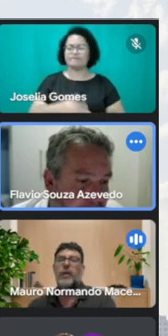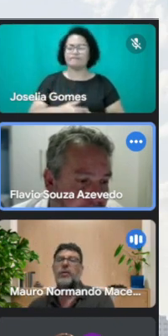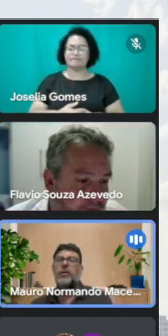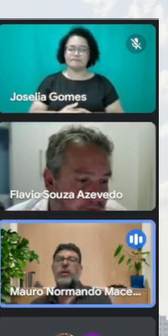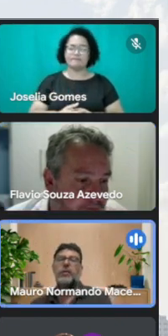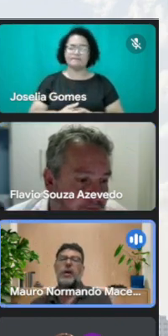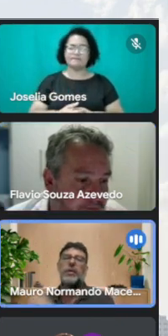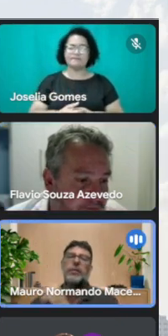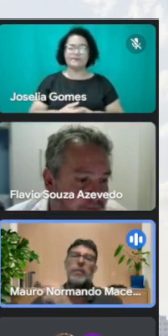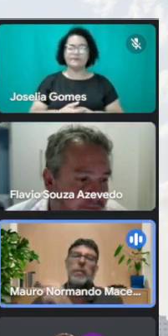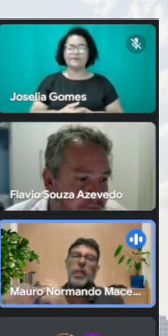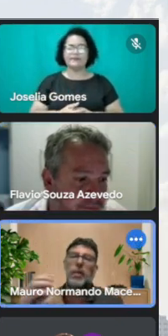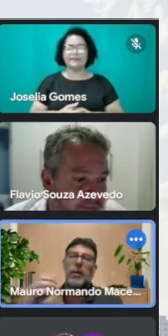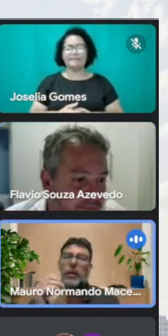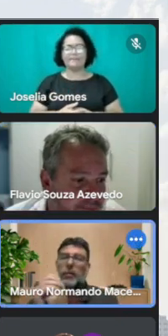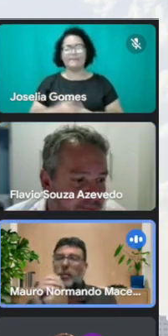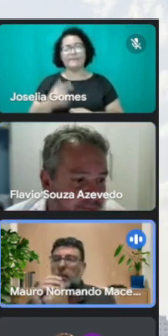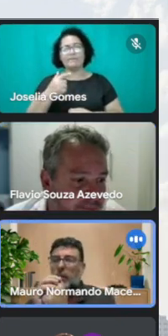Ô, Flávio, eu estava...